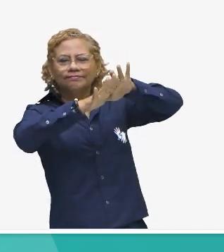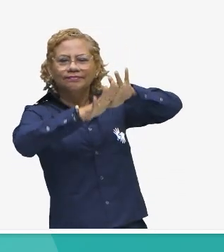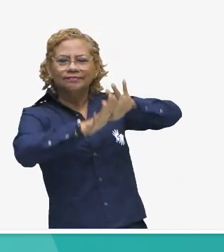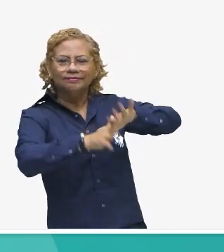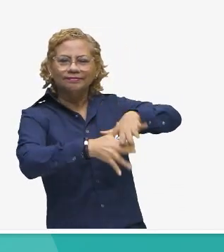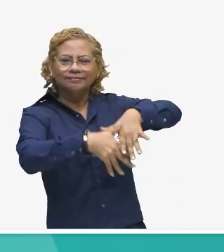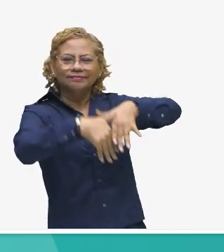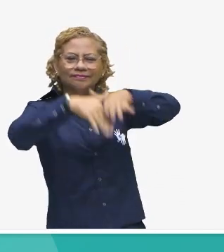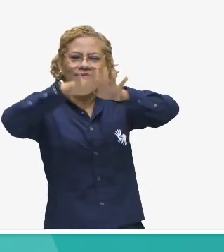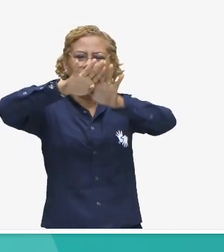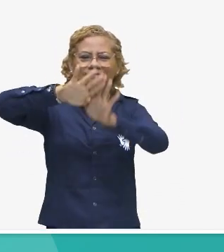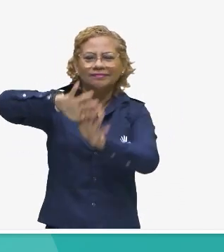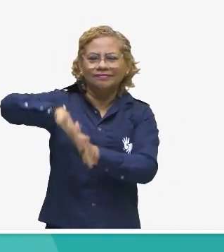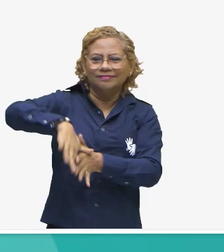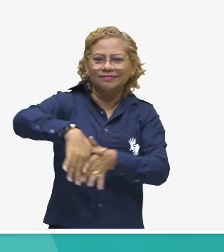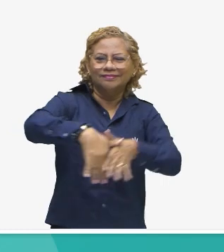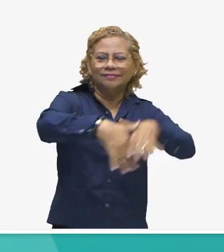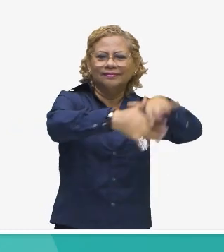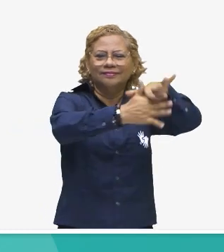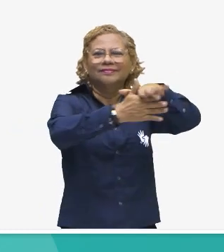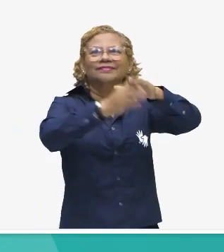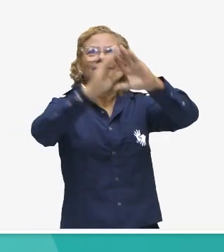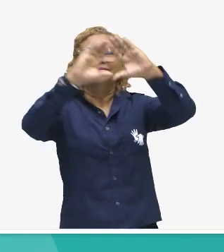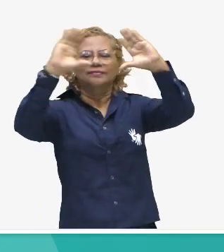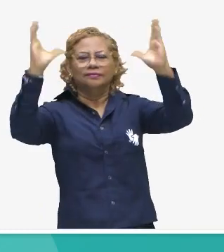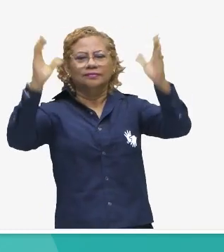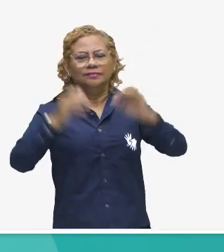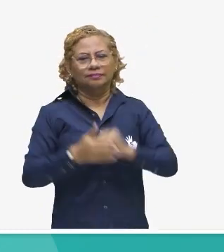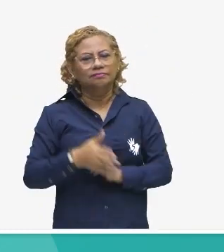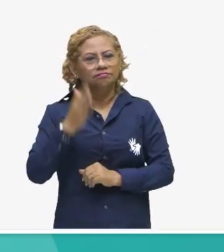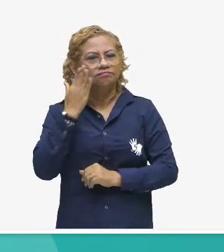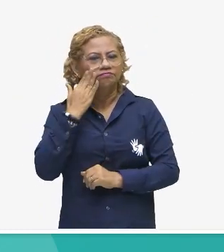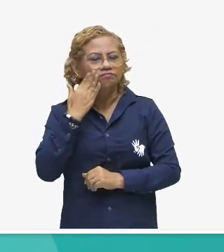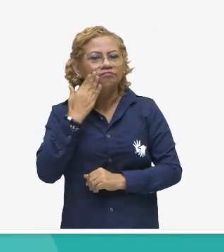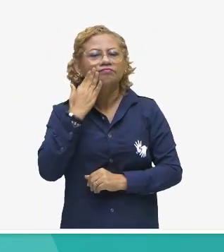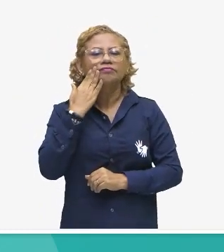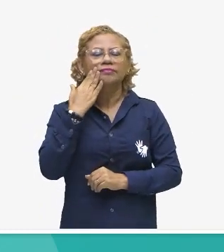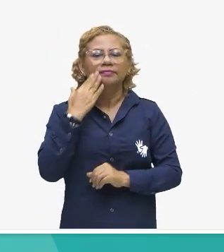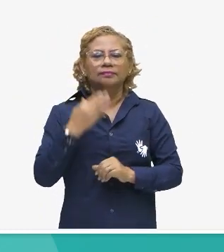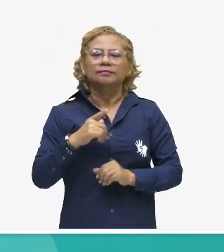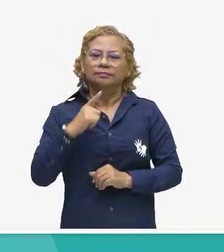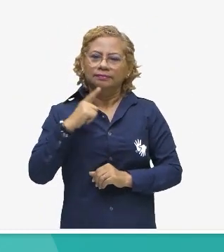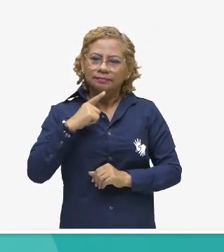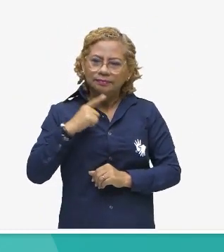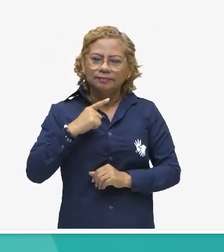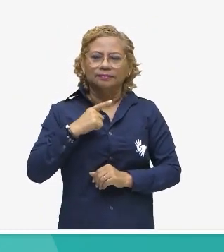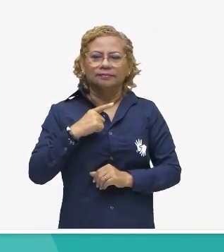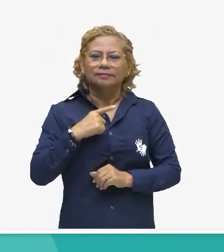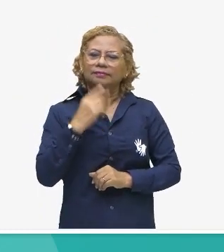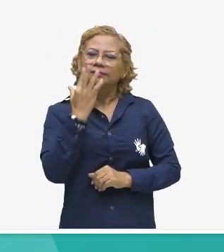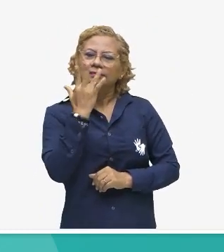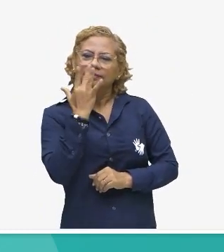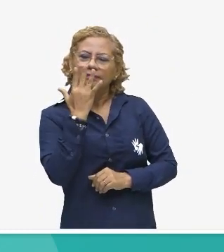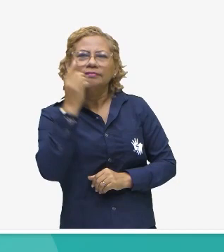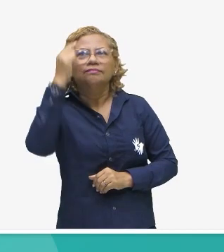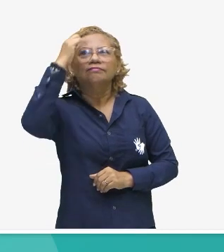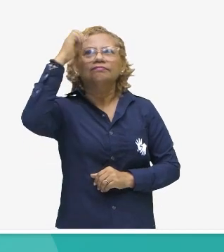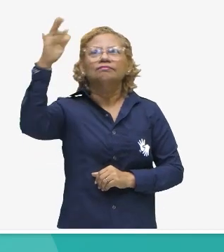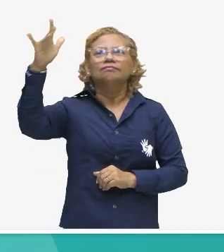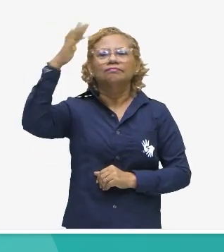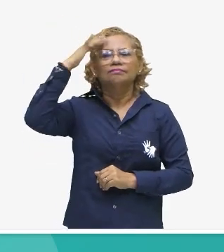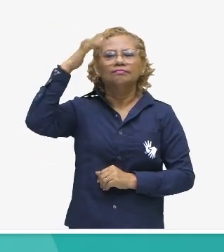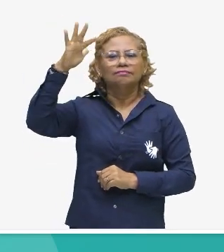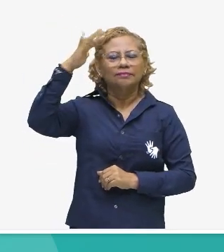os verbos, olha só, desenho, corro, dou, faço. A ideia que traz